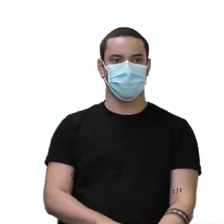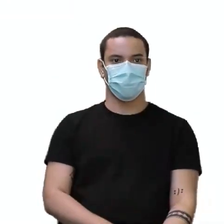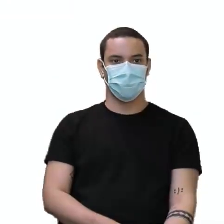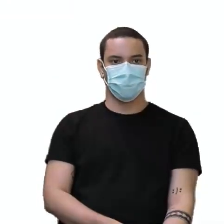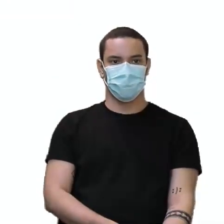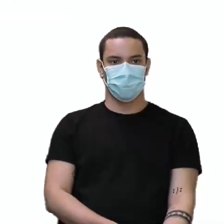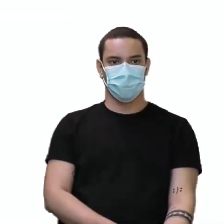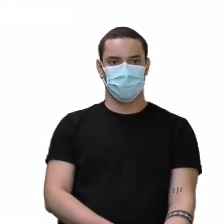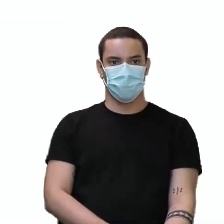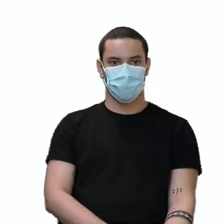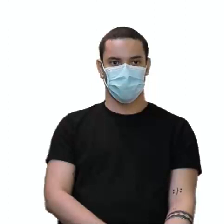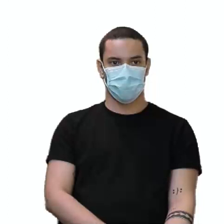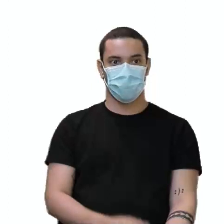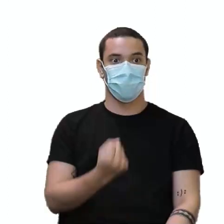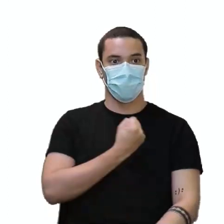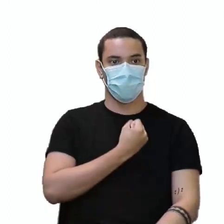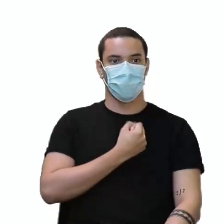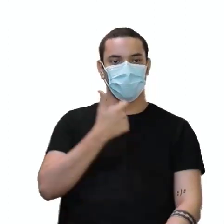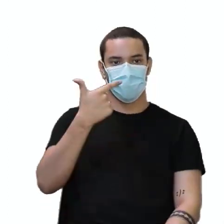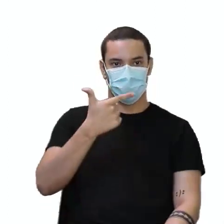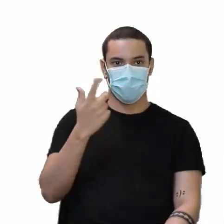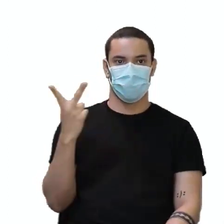2. Dani and